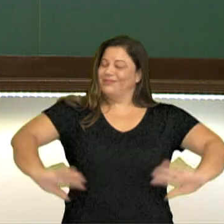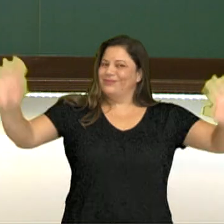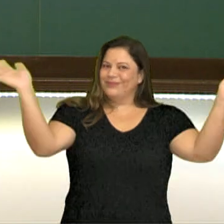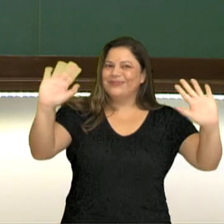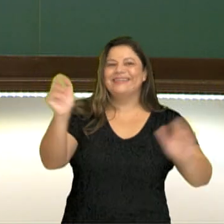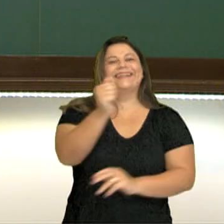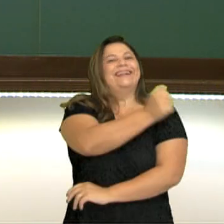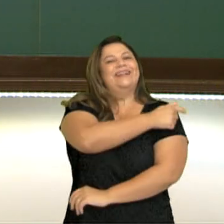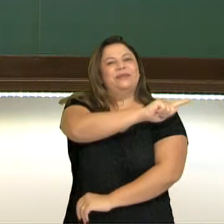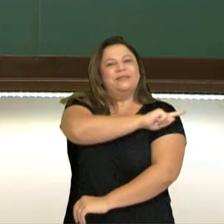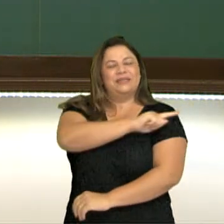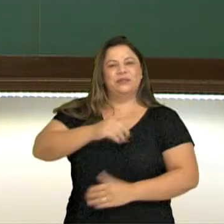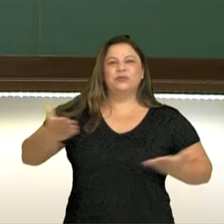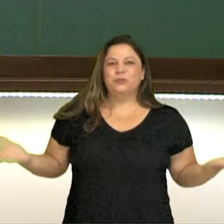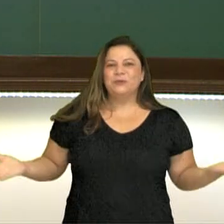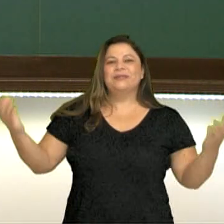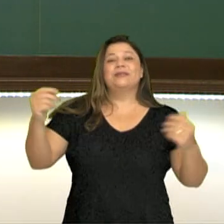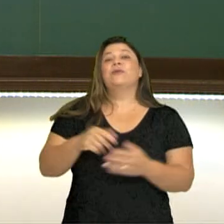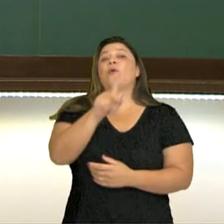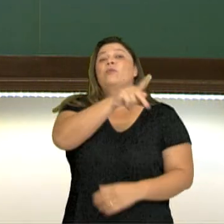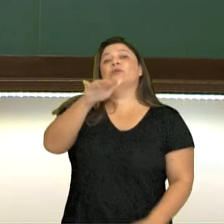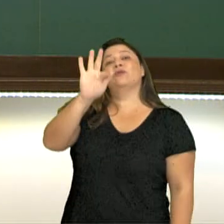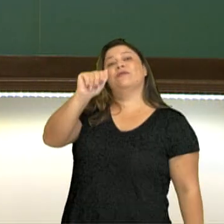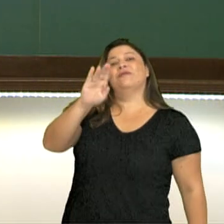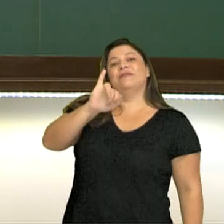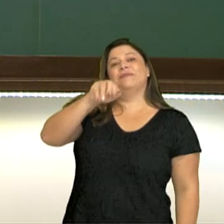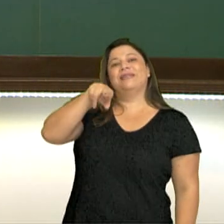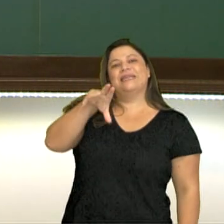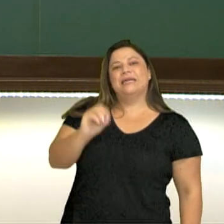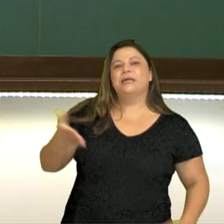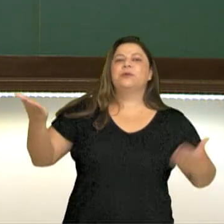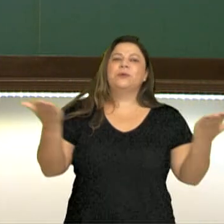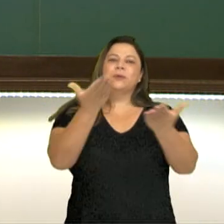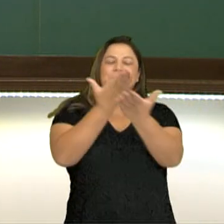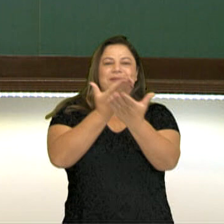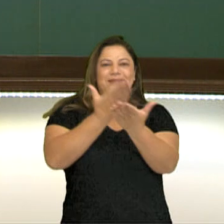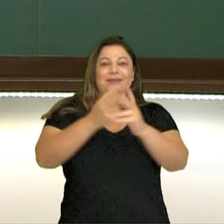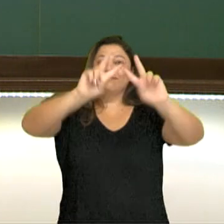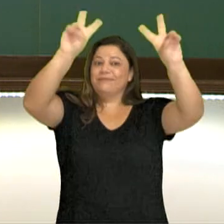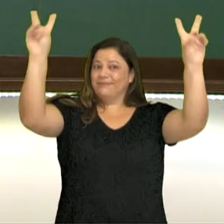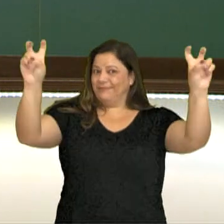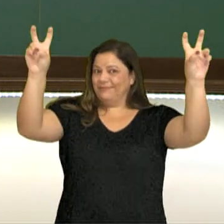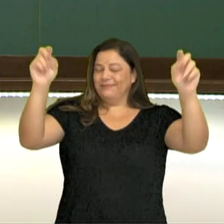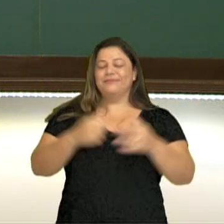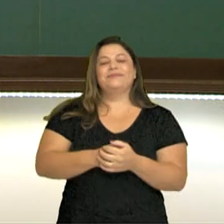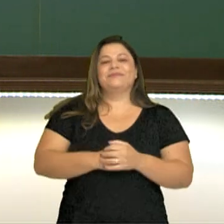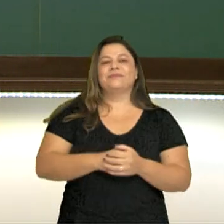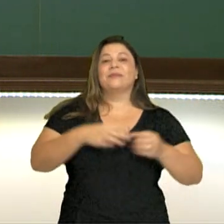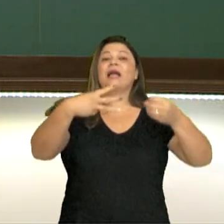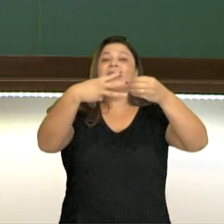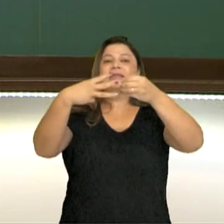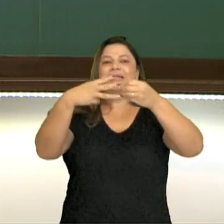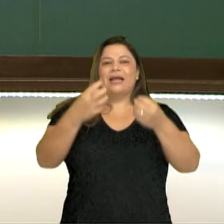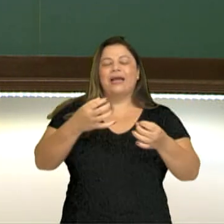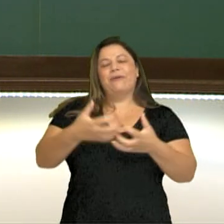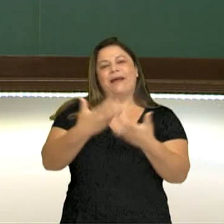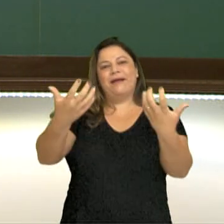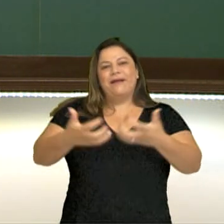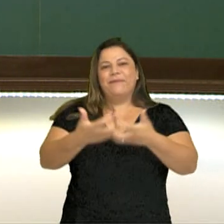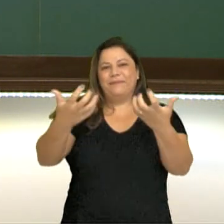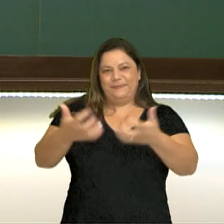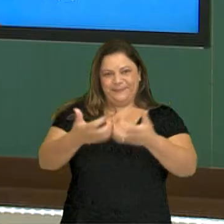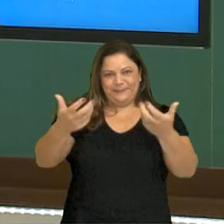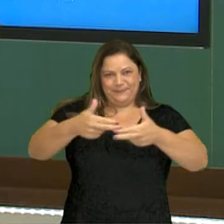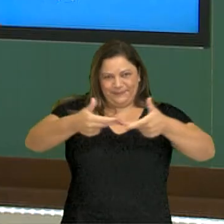Olá, estudantes do sétimo ano! Aqui é o professor Fabiano e nessa aula nós vamos falar sobre a célula vegetal. Mas antes da